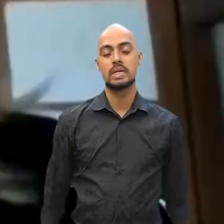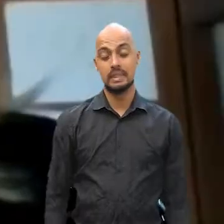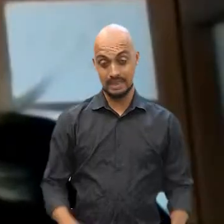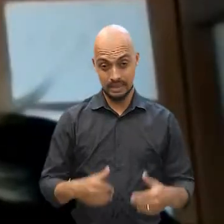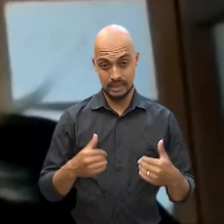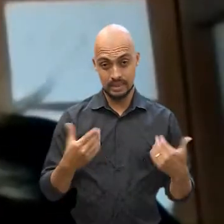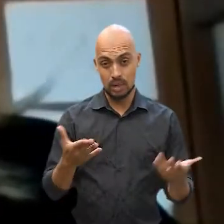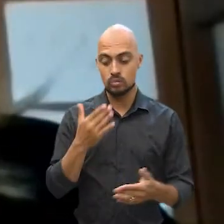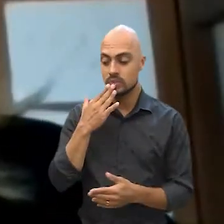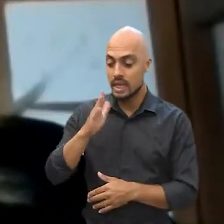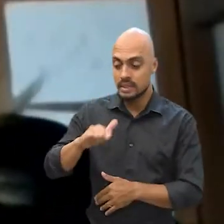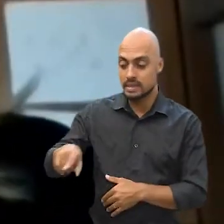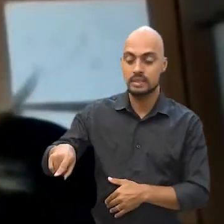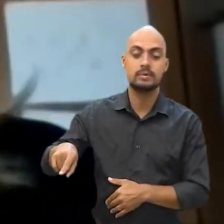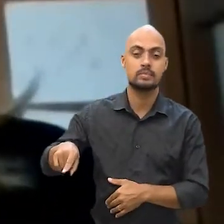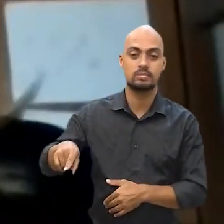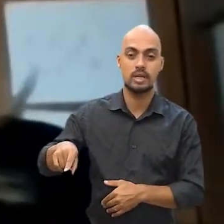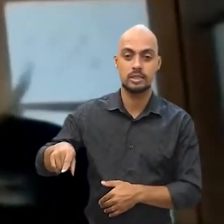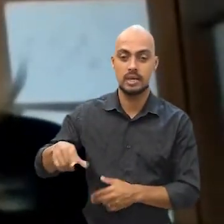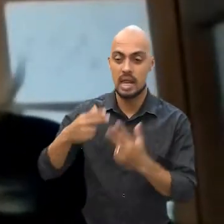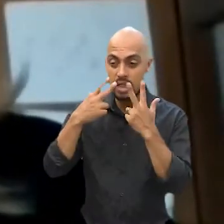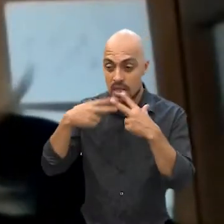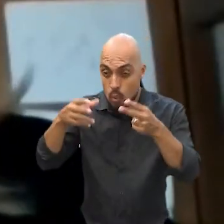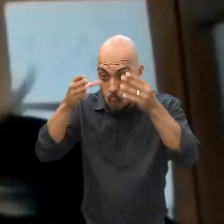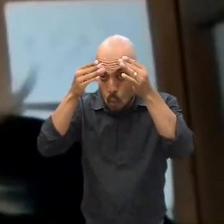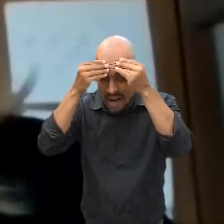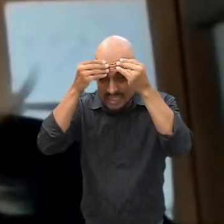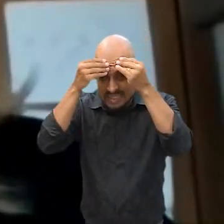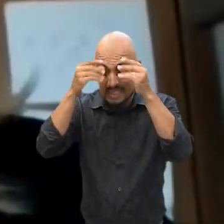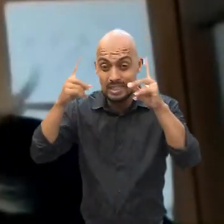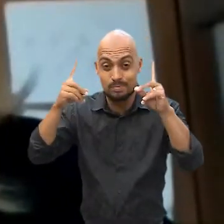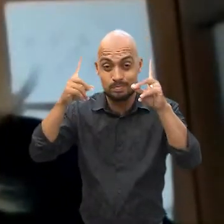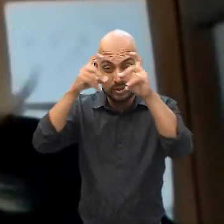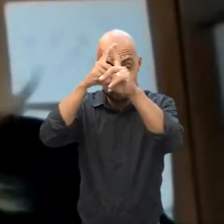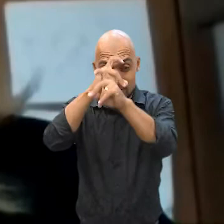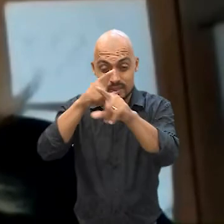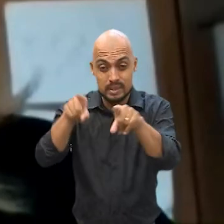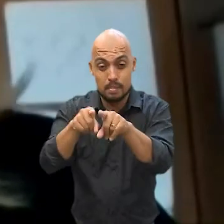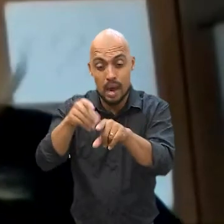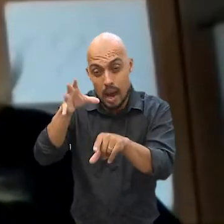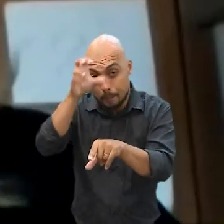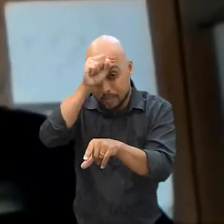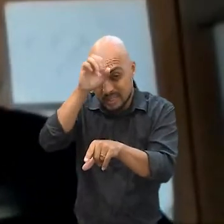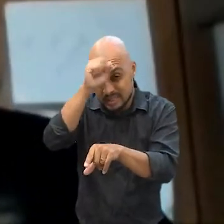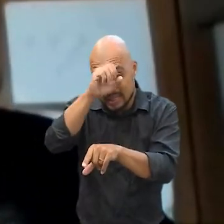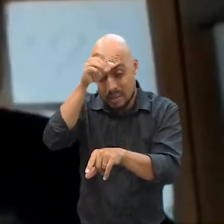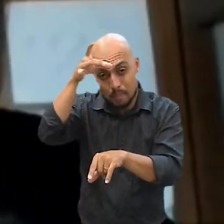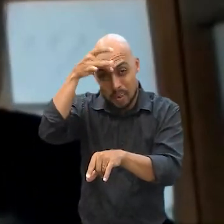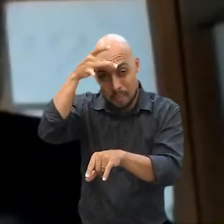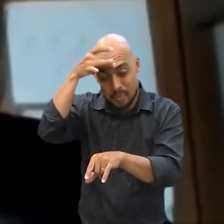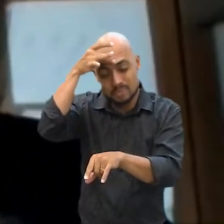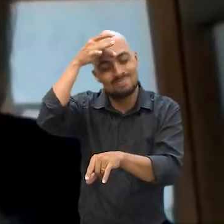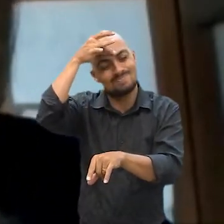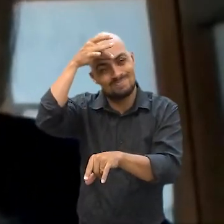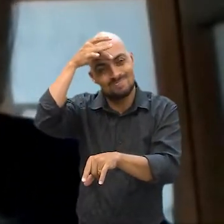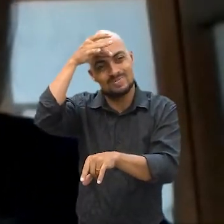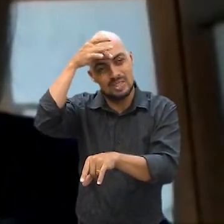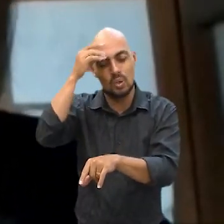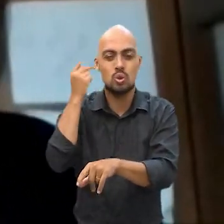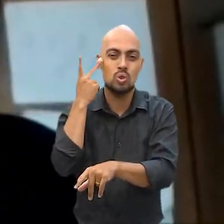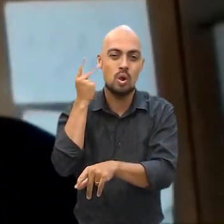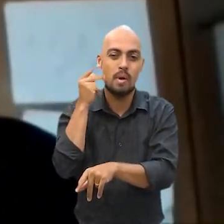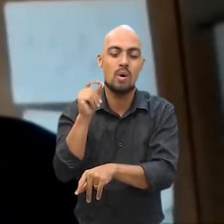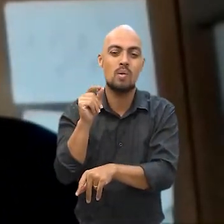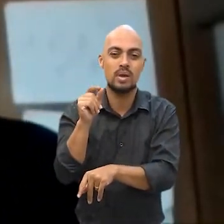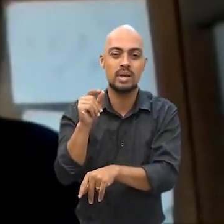com dificuldade de linguagem e mesmo as crianças com dificuldade de aprendizagem, é muito comum em que se